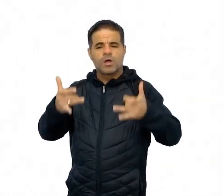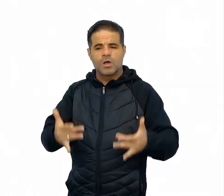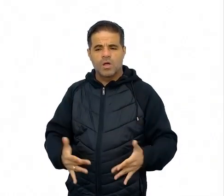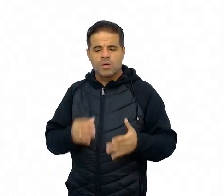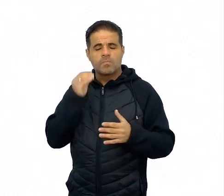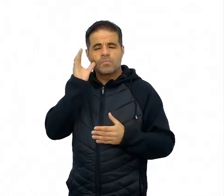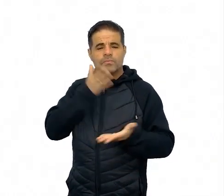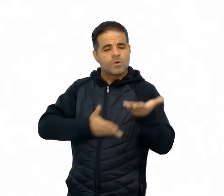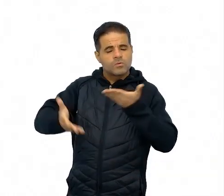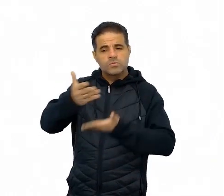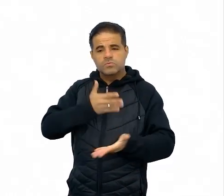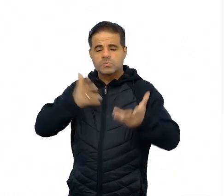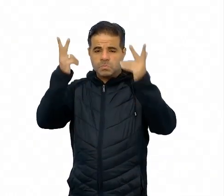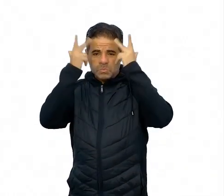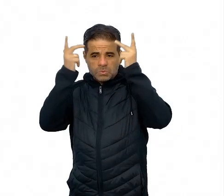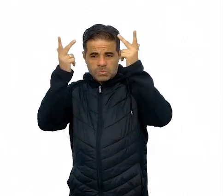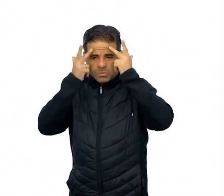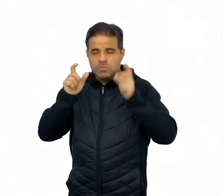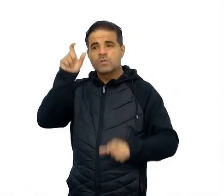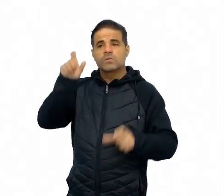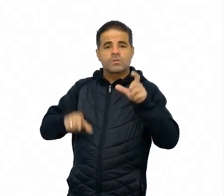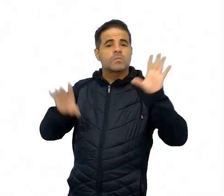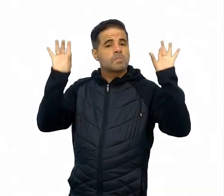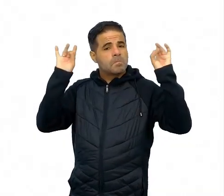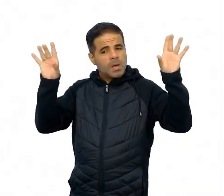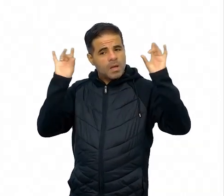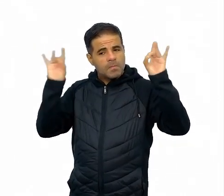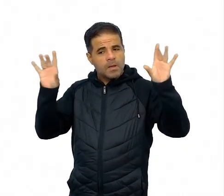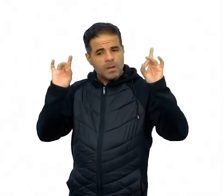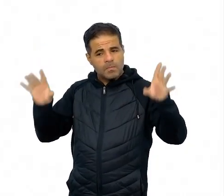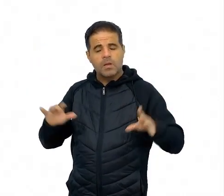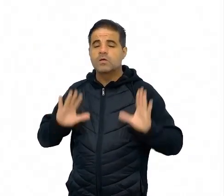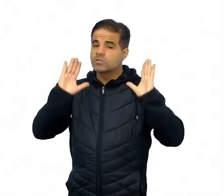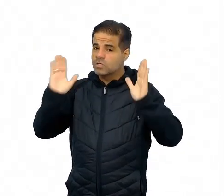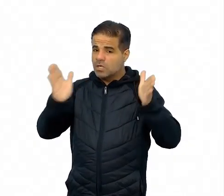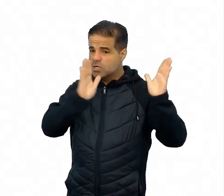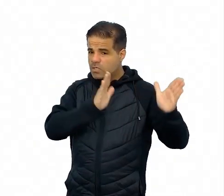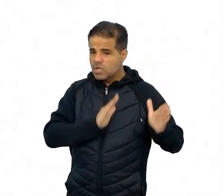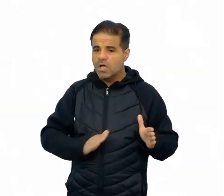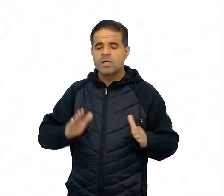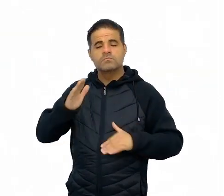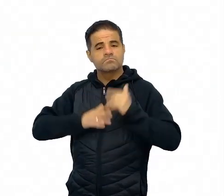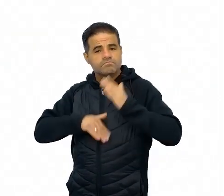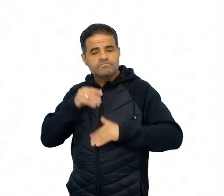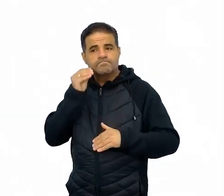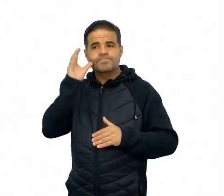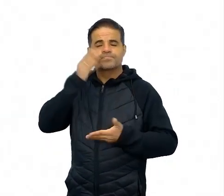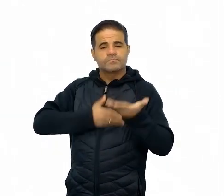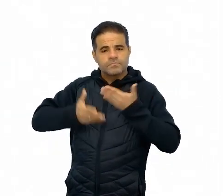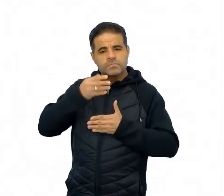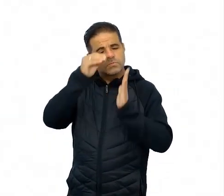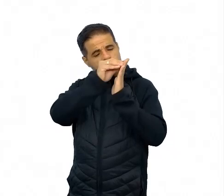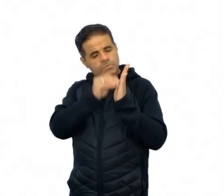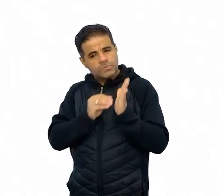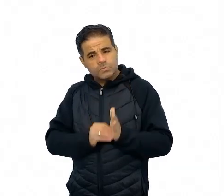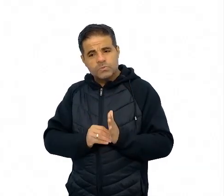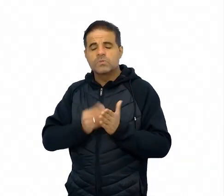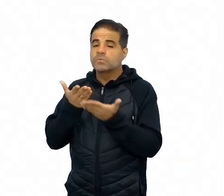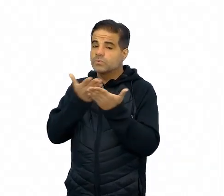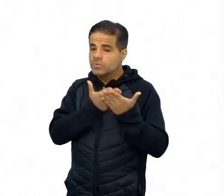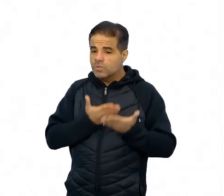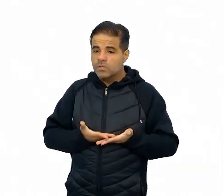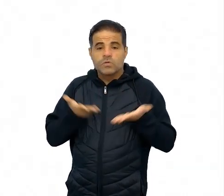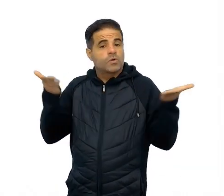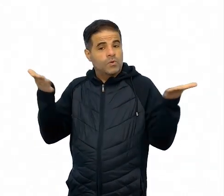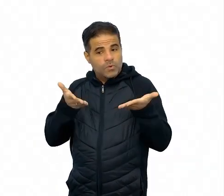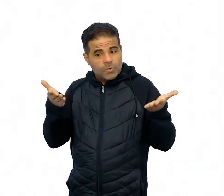conhecimento comum, nós já falamos dos especializados, né? Nós já falamos do conhecimento do conteúdo dos estudantes, hoje a